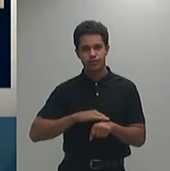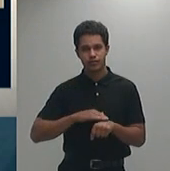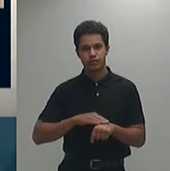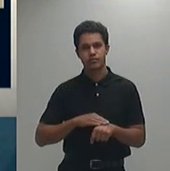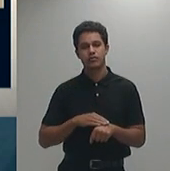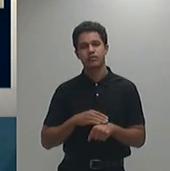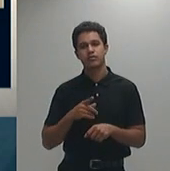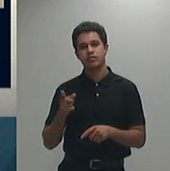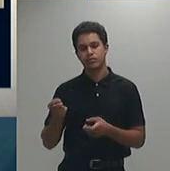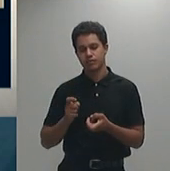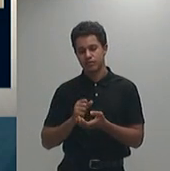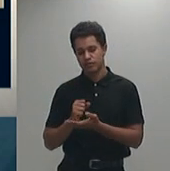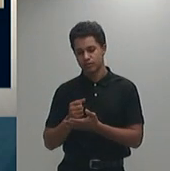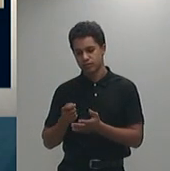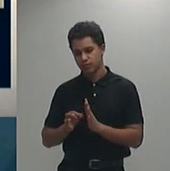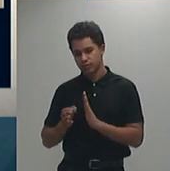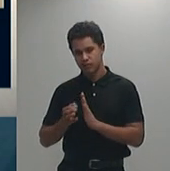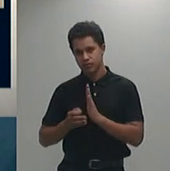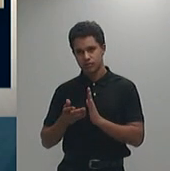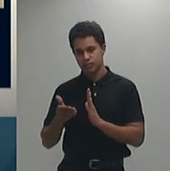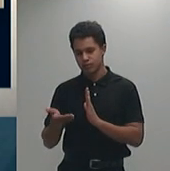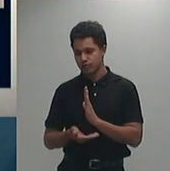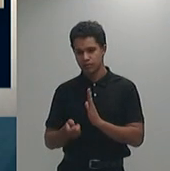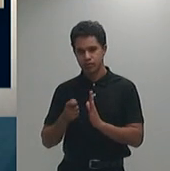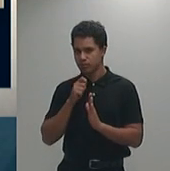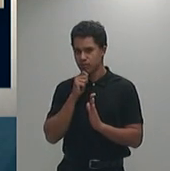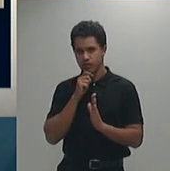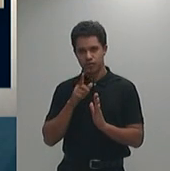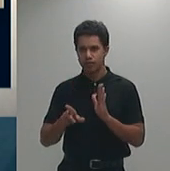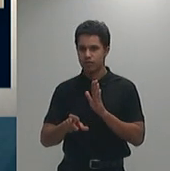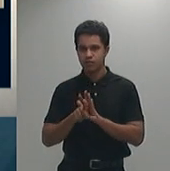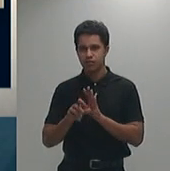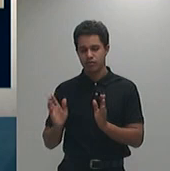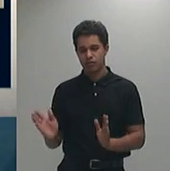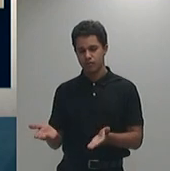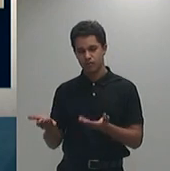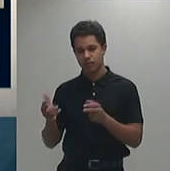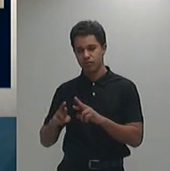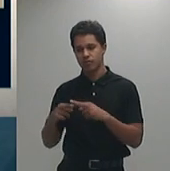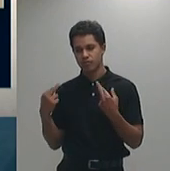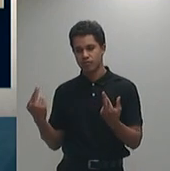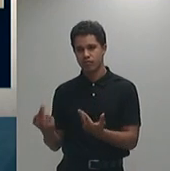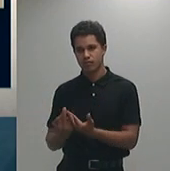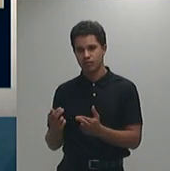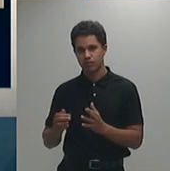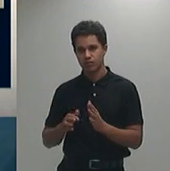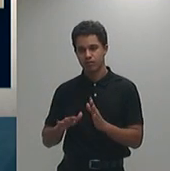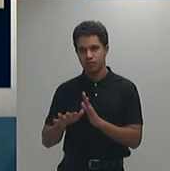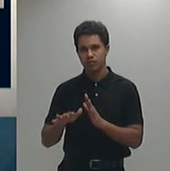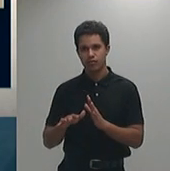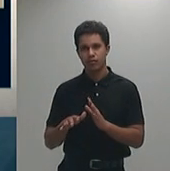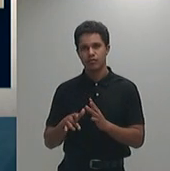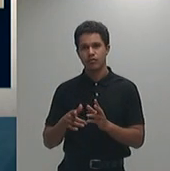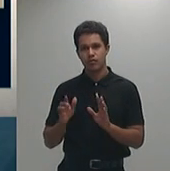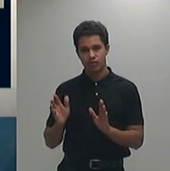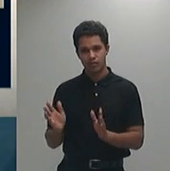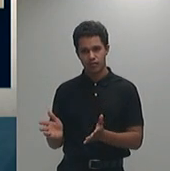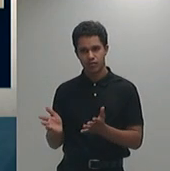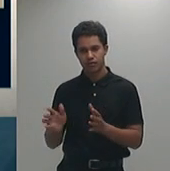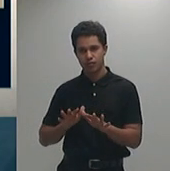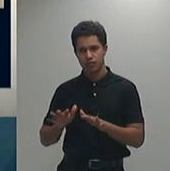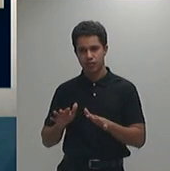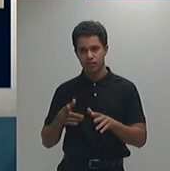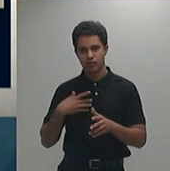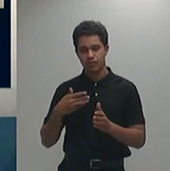acionistas minoritários ainda não ostentam legitimidade para promover ação social o discípulo ação promovida Antes desse termo como